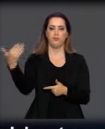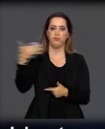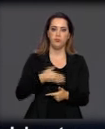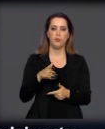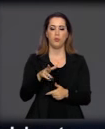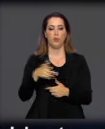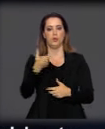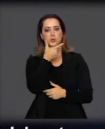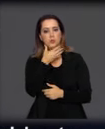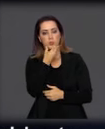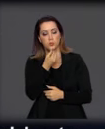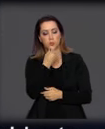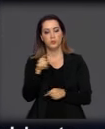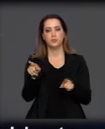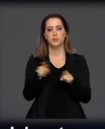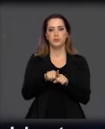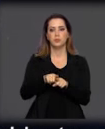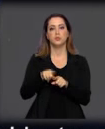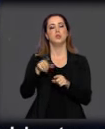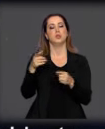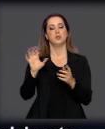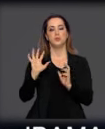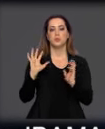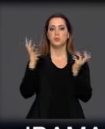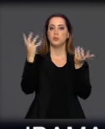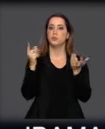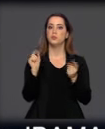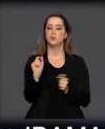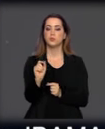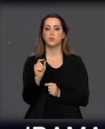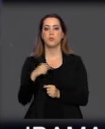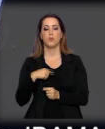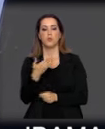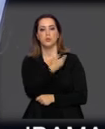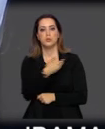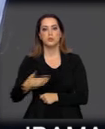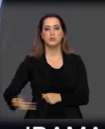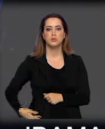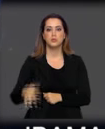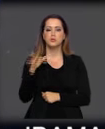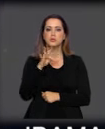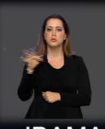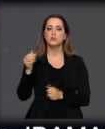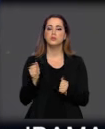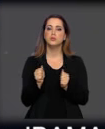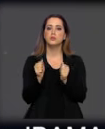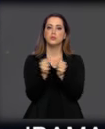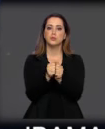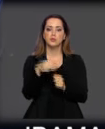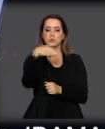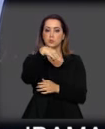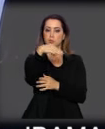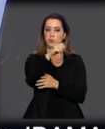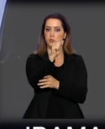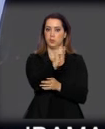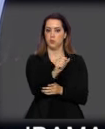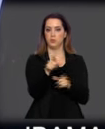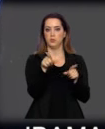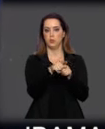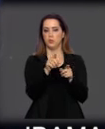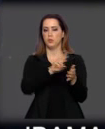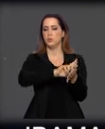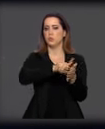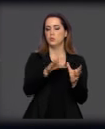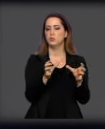danos enormes ao homem e ao meio ambiente o governo federal através do Ministério do meio ambiente e